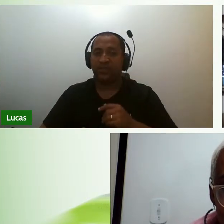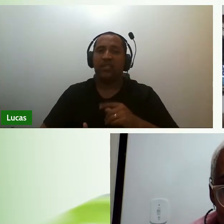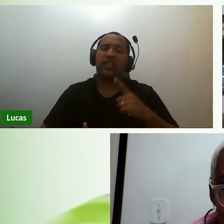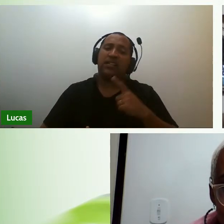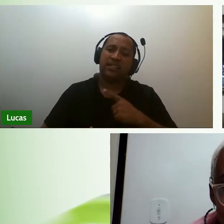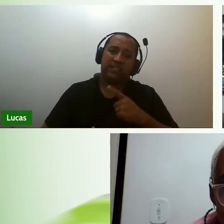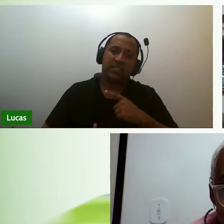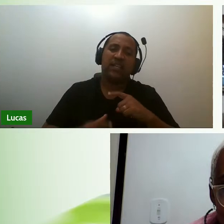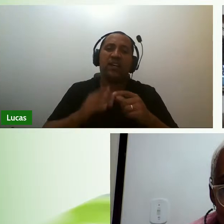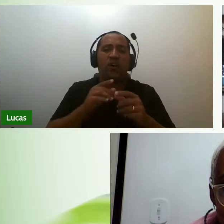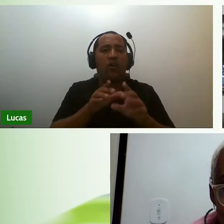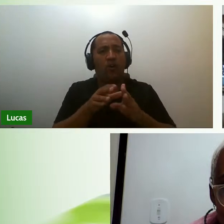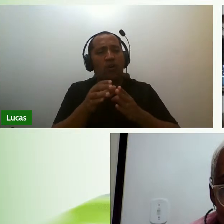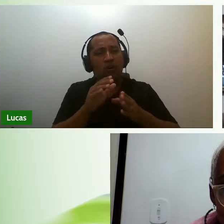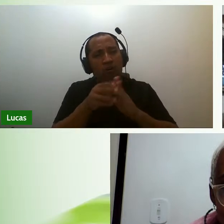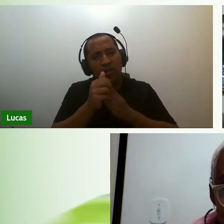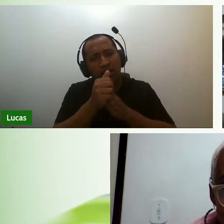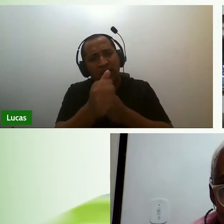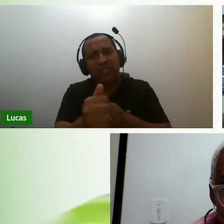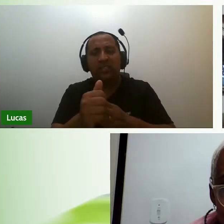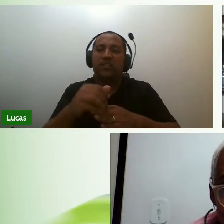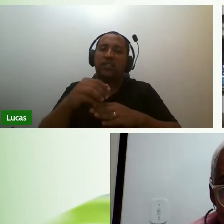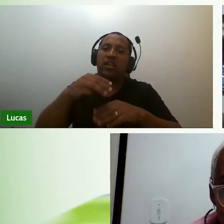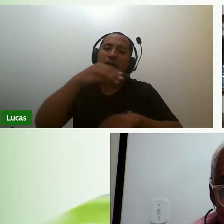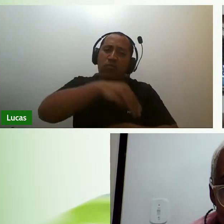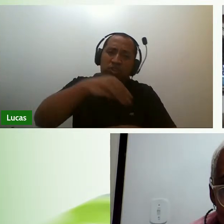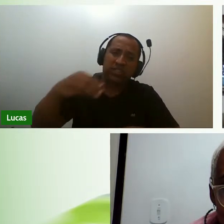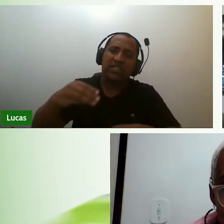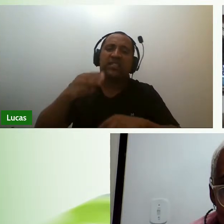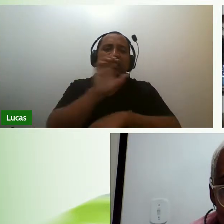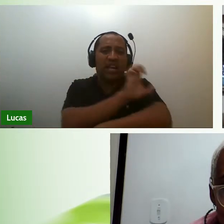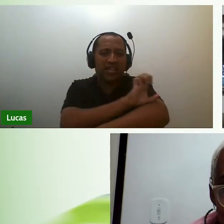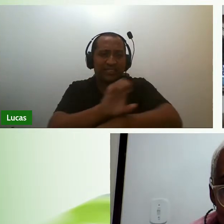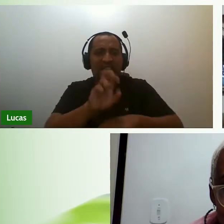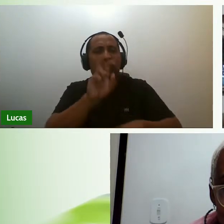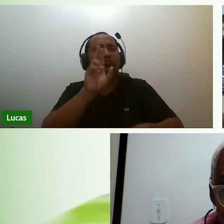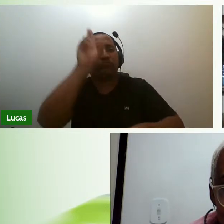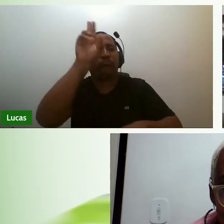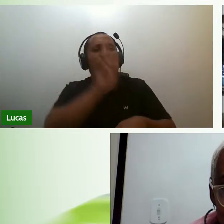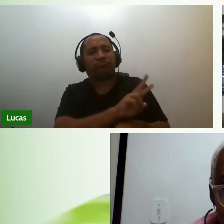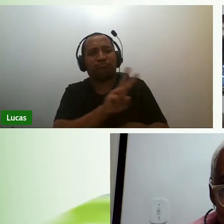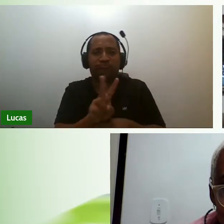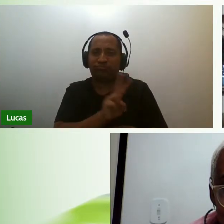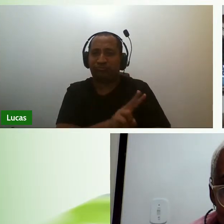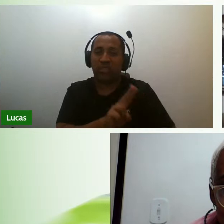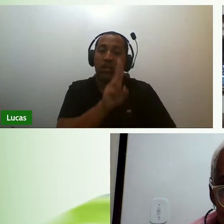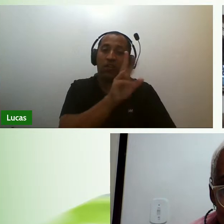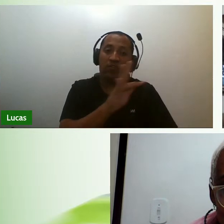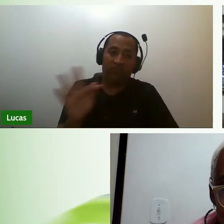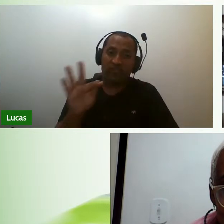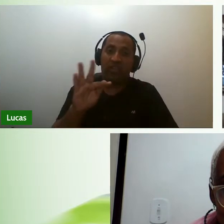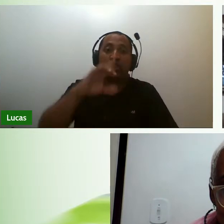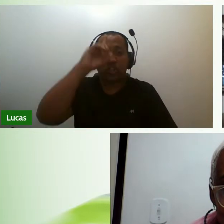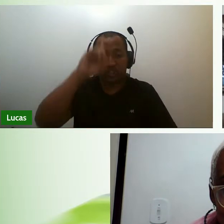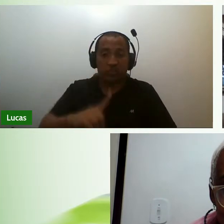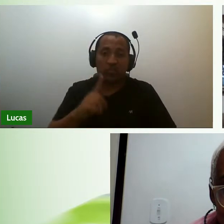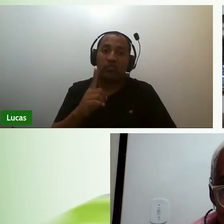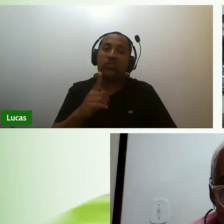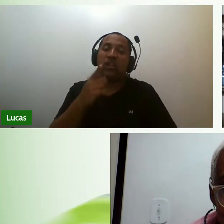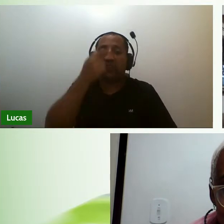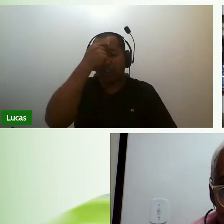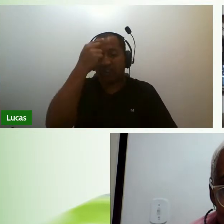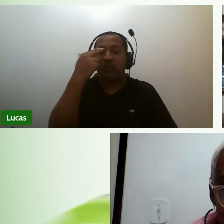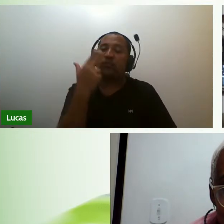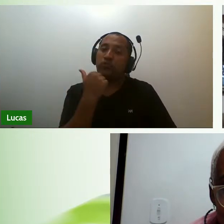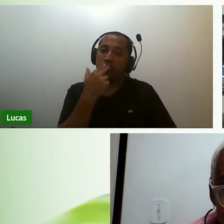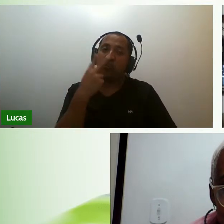iniciação científica, monitoria, estágio e mestrado. Na UFF, foi diretora da Faculdade de Nutrição por 2 mandatos,